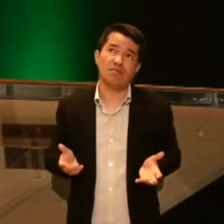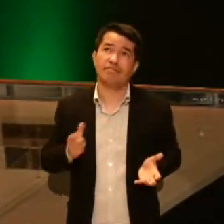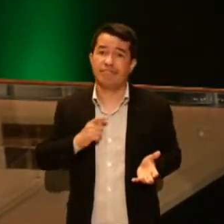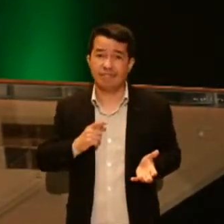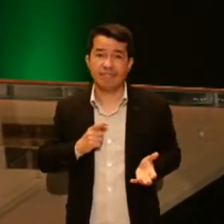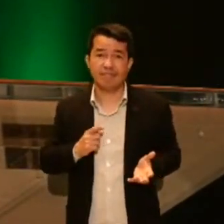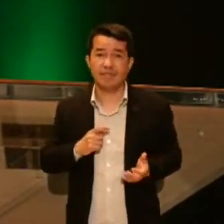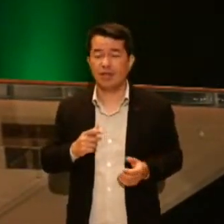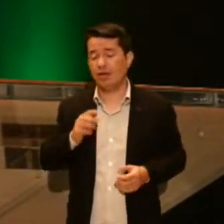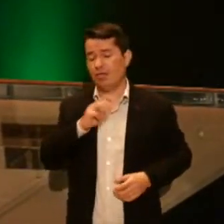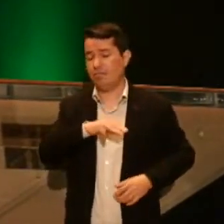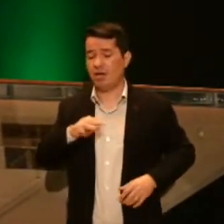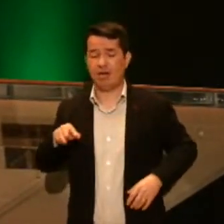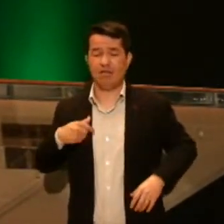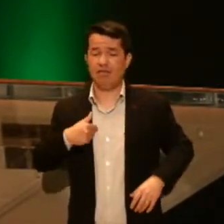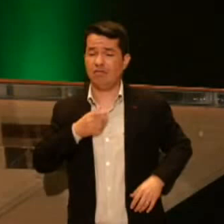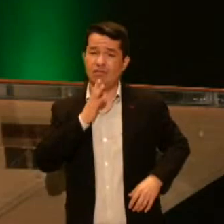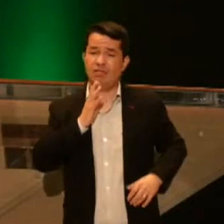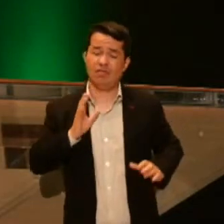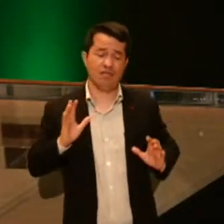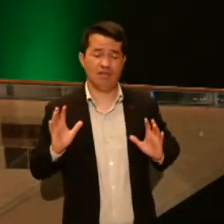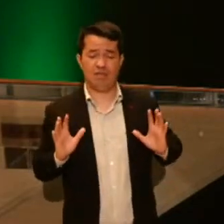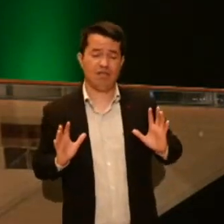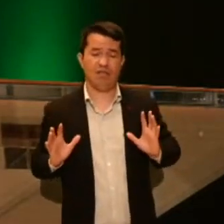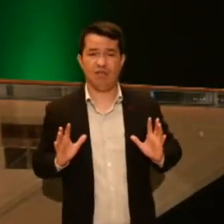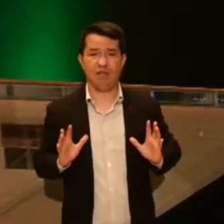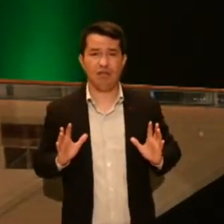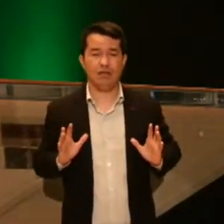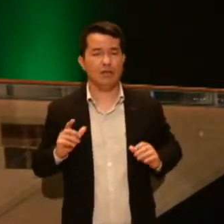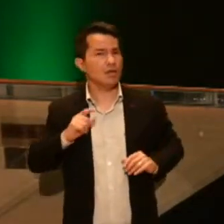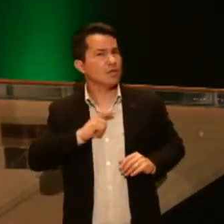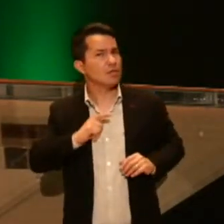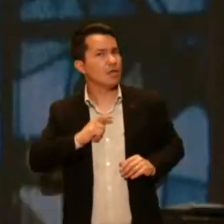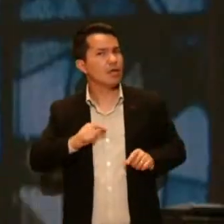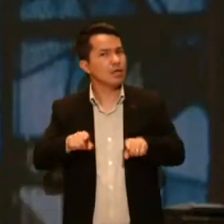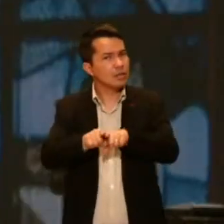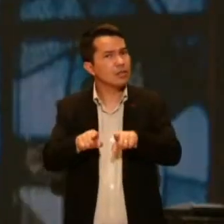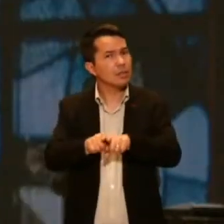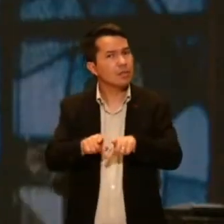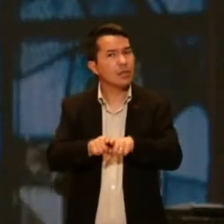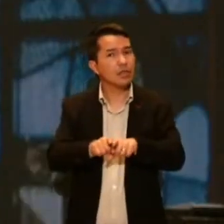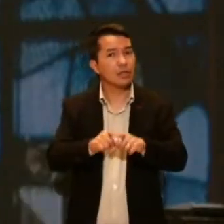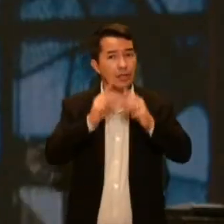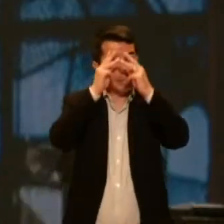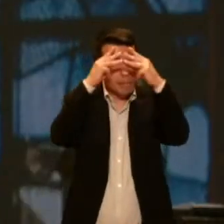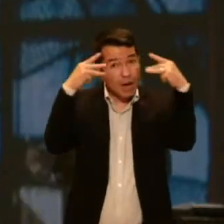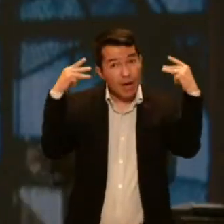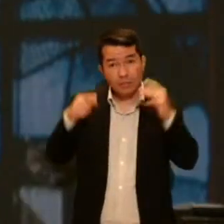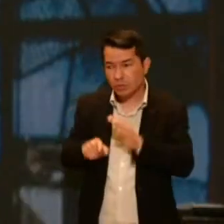eles disseram: nós vimos a estrela dele, e onde é que vai nascer? É em Belém.